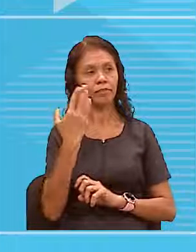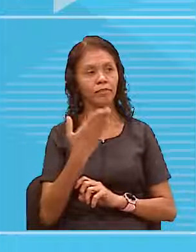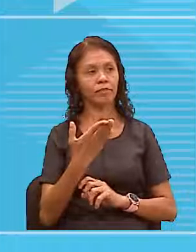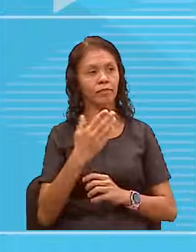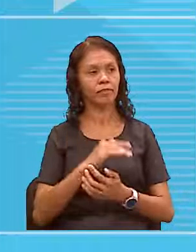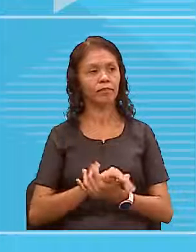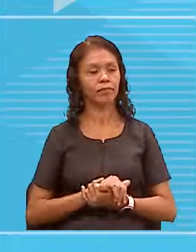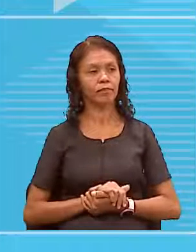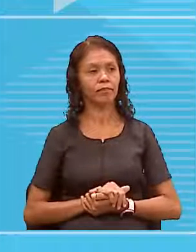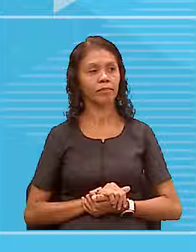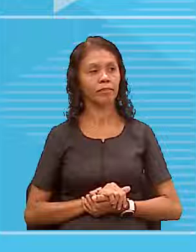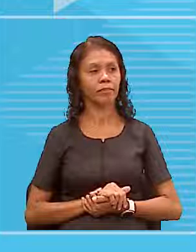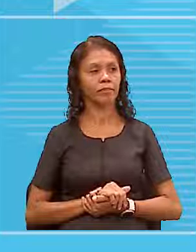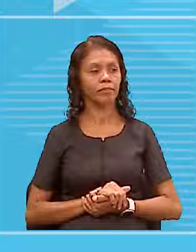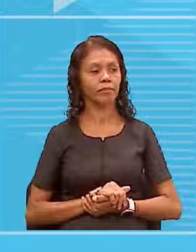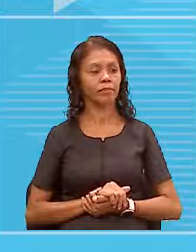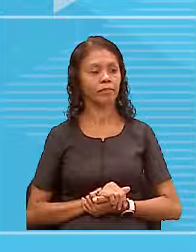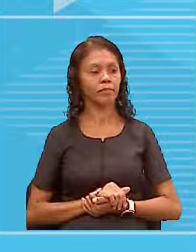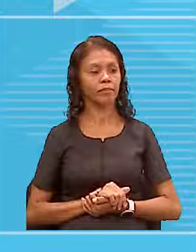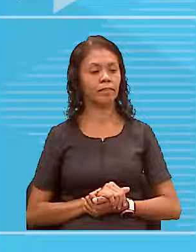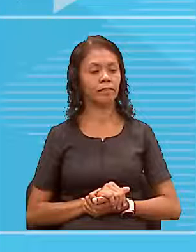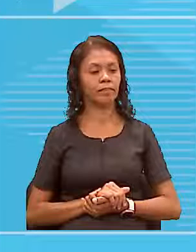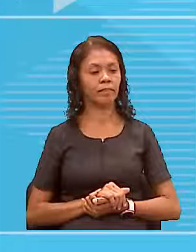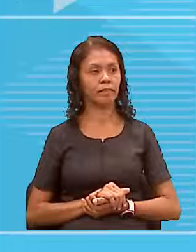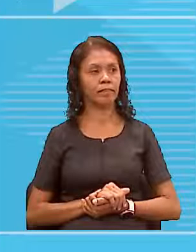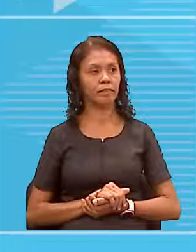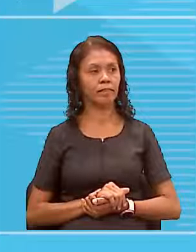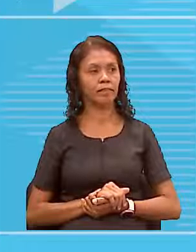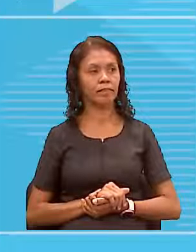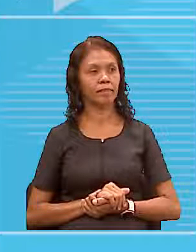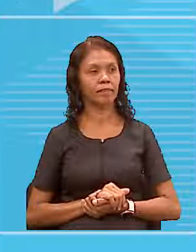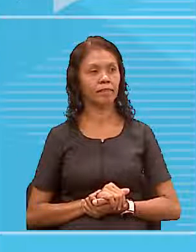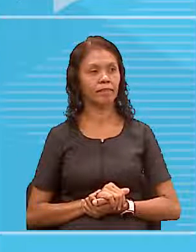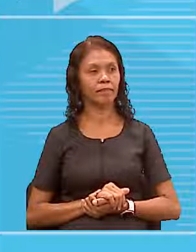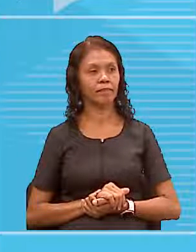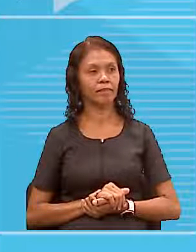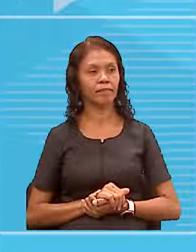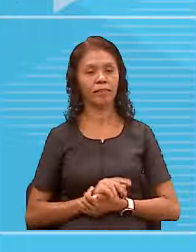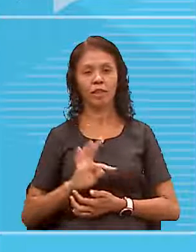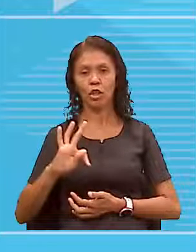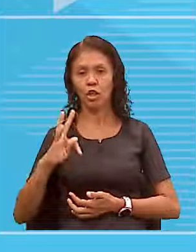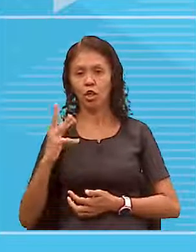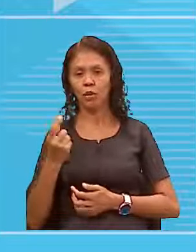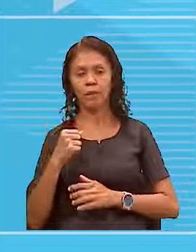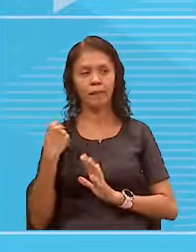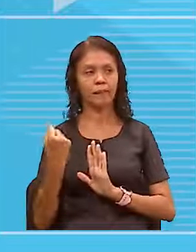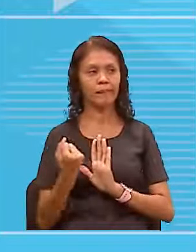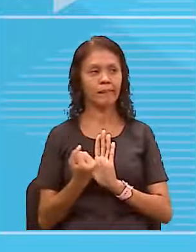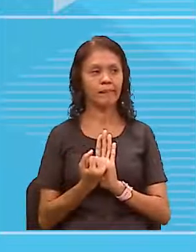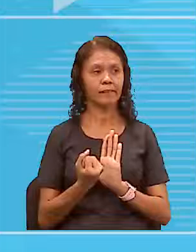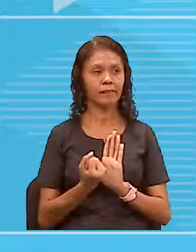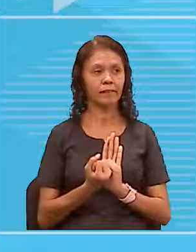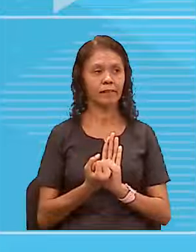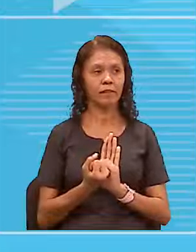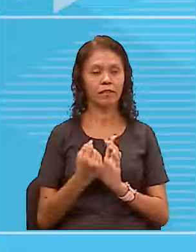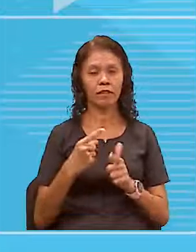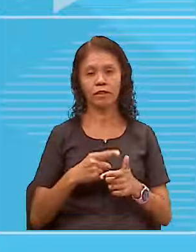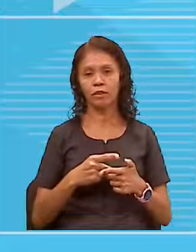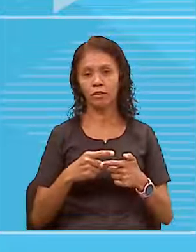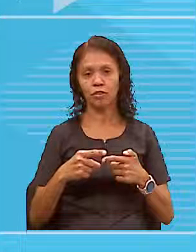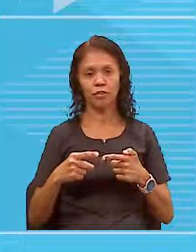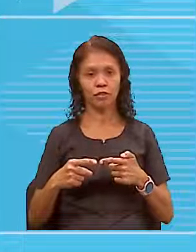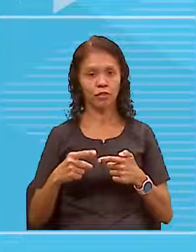simples. É pegar todas as notas que existem e dividir